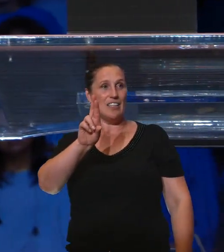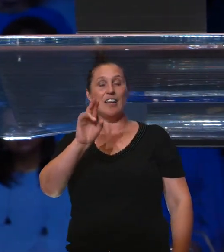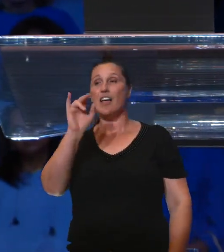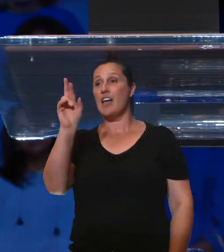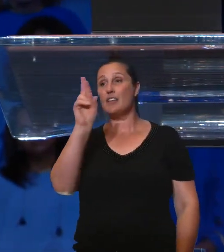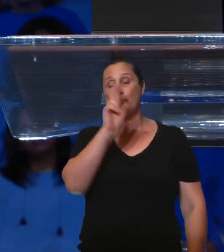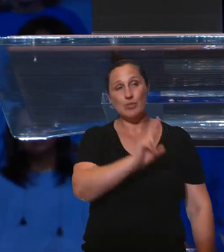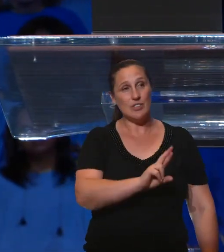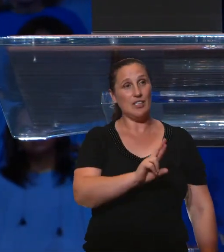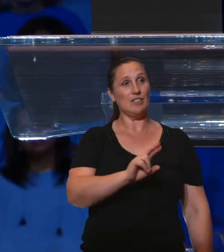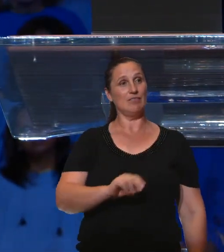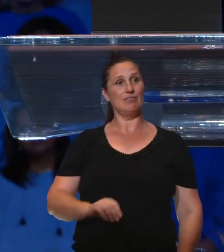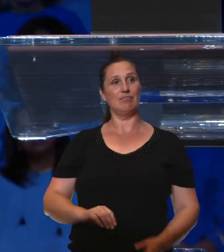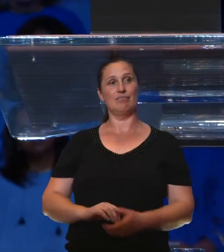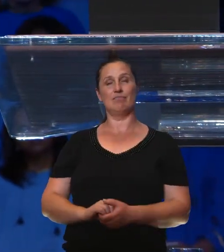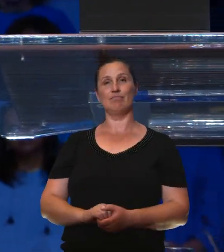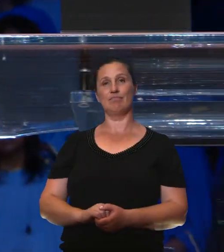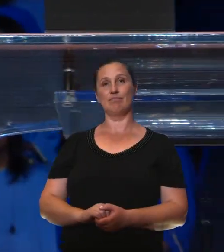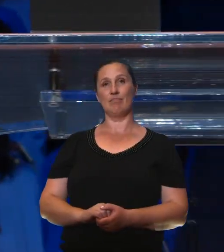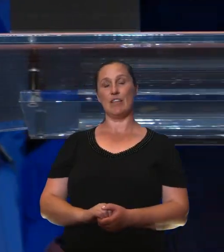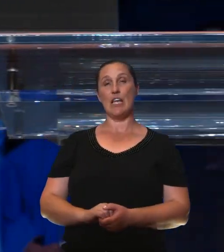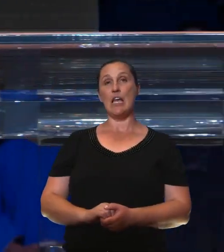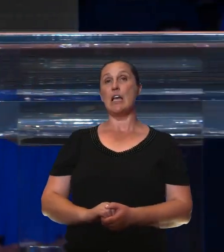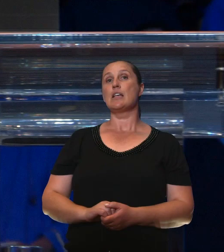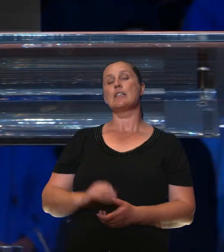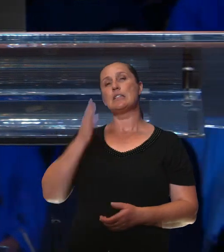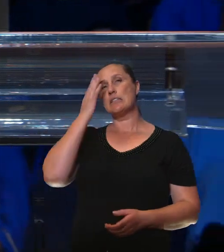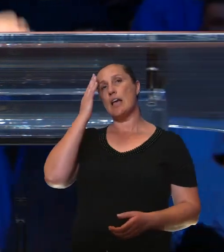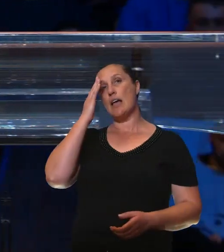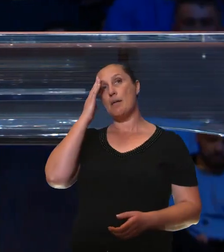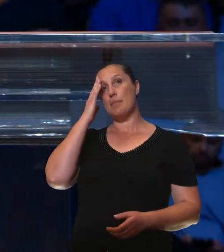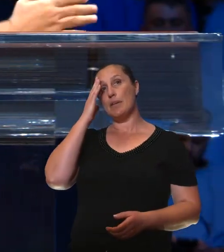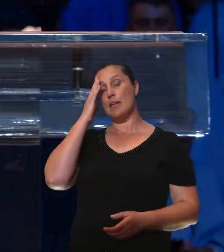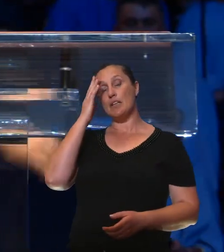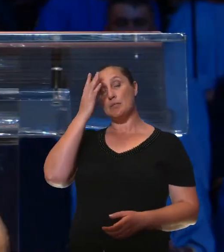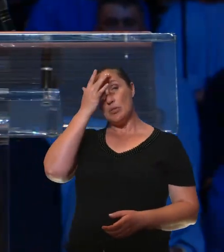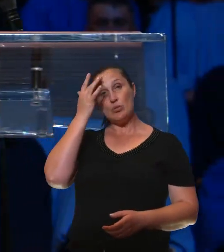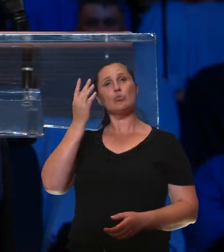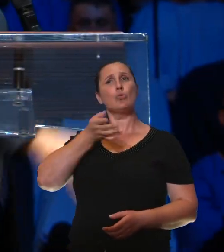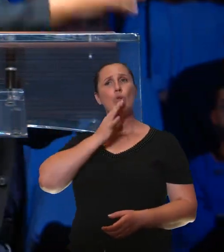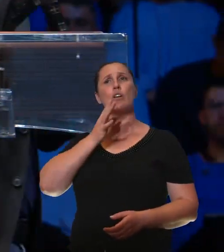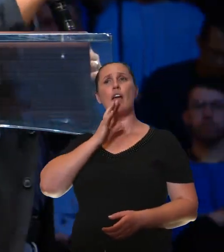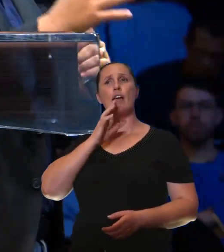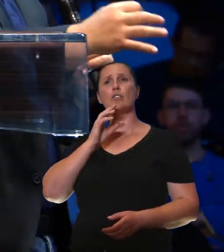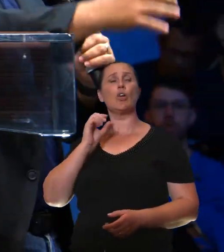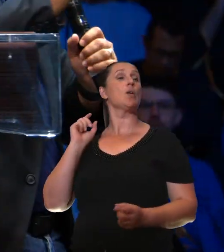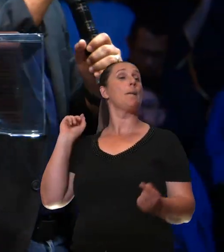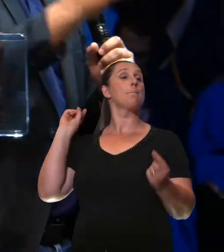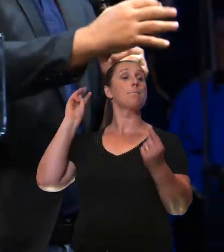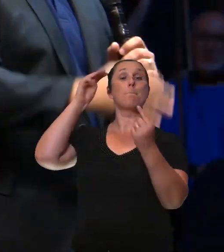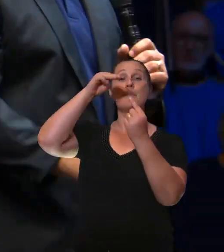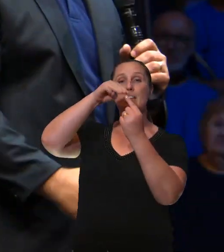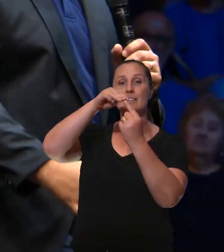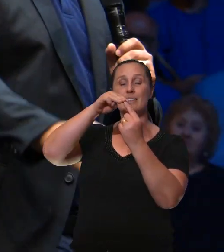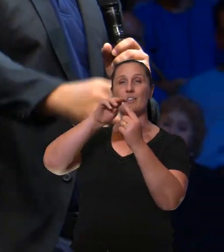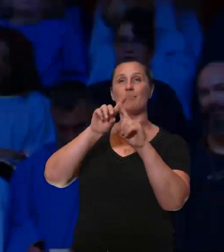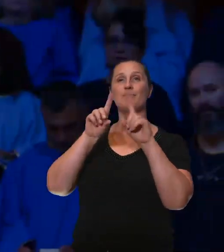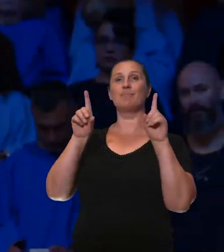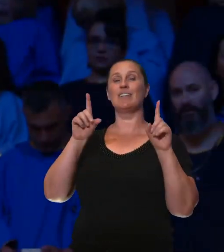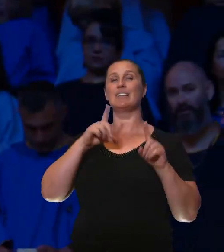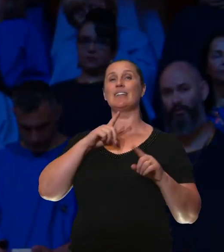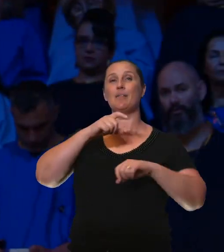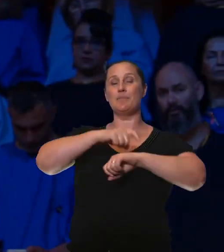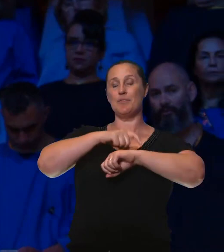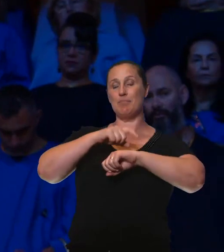te responder a nossa missão. Os irmãos da nossa igreja conhecem a nossa missão, mas existem momentos da vida que